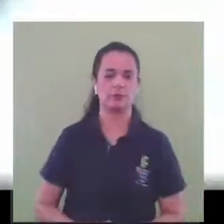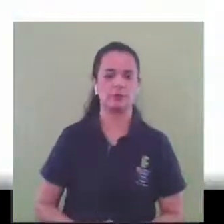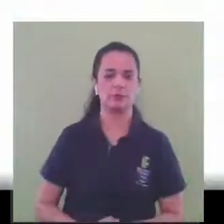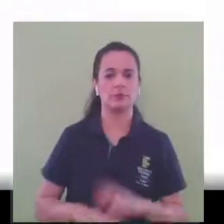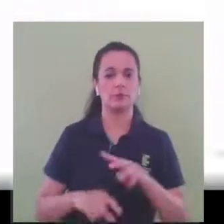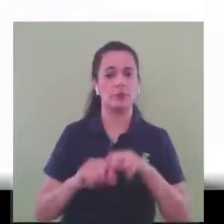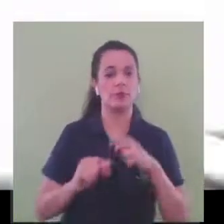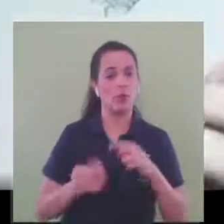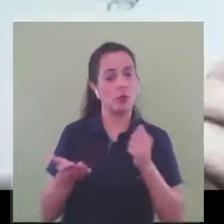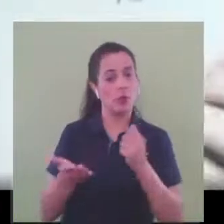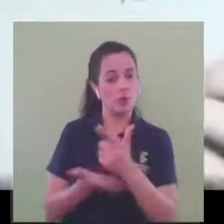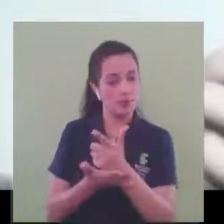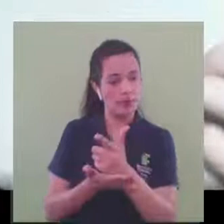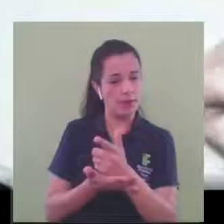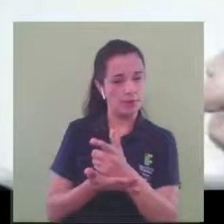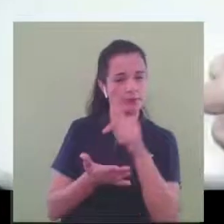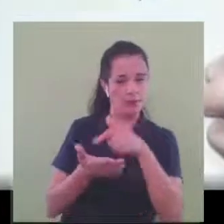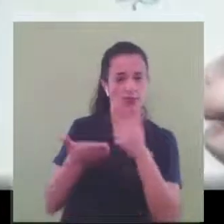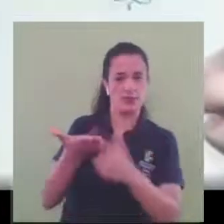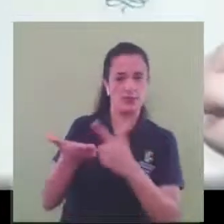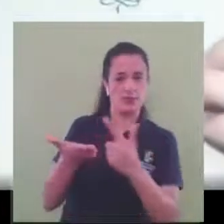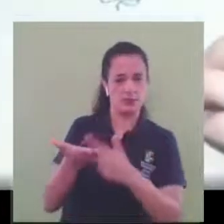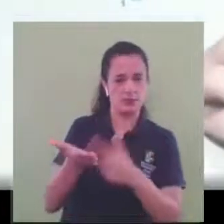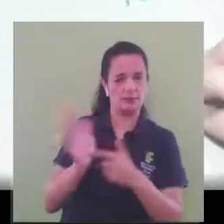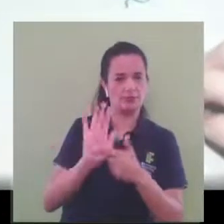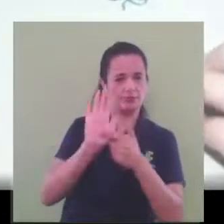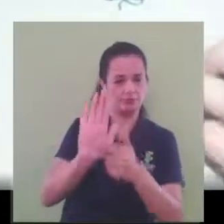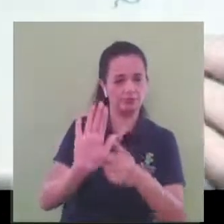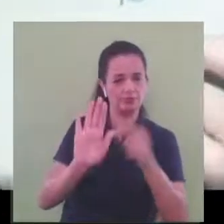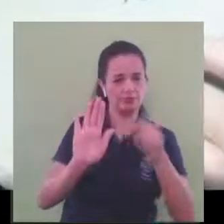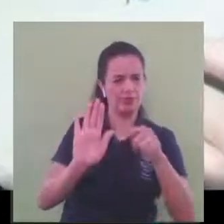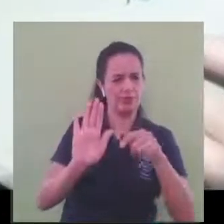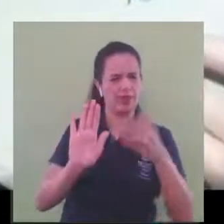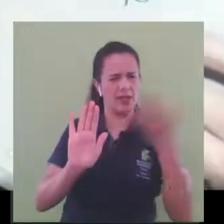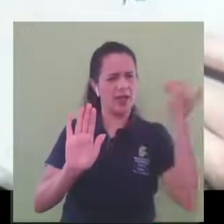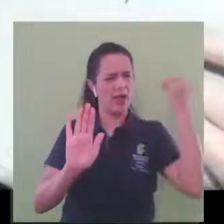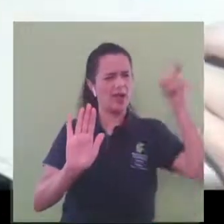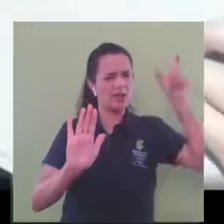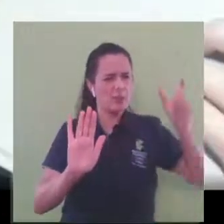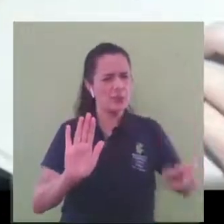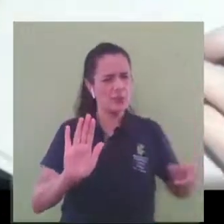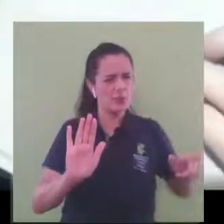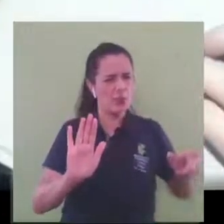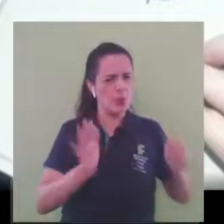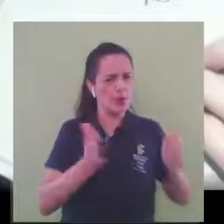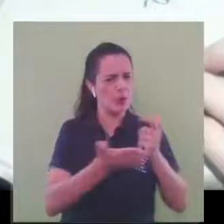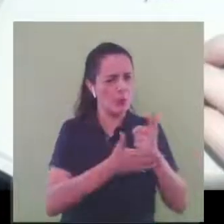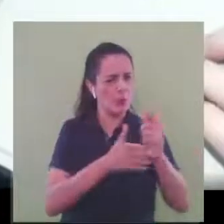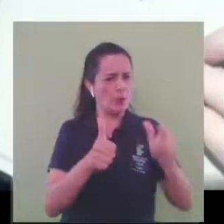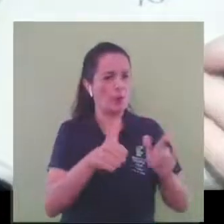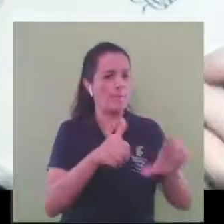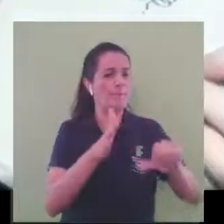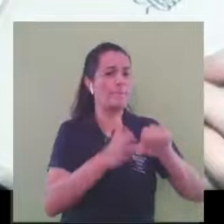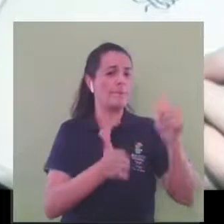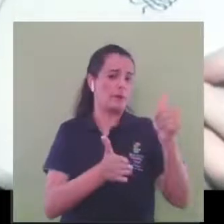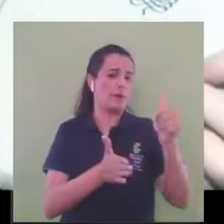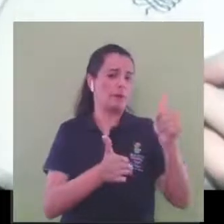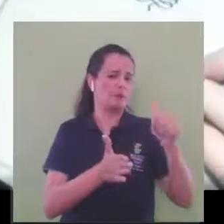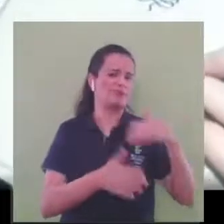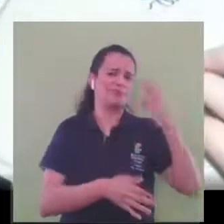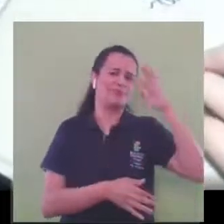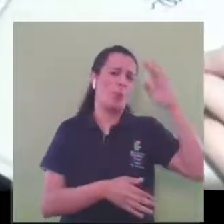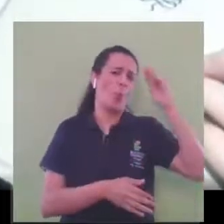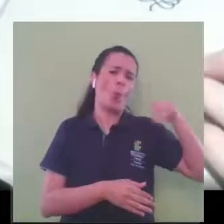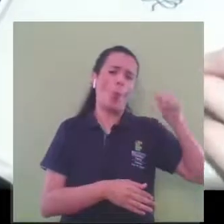comprei em um sebo. Quem comprou ele inicialmente jamais imaginou que eu, hoje, né, teria esse livro.